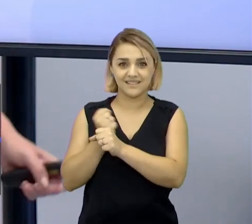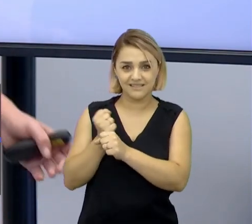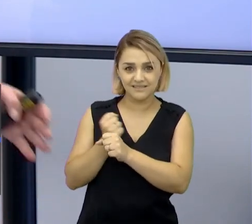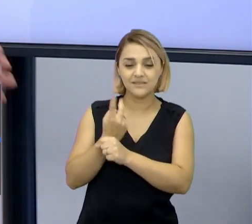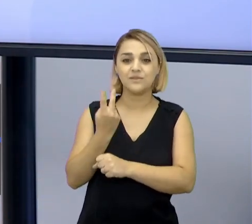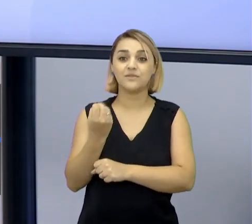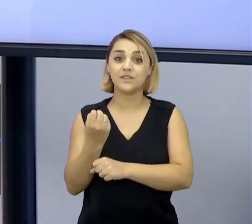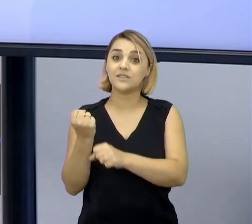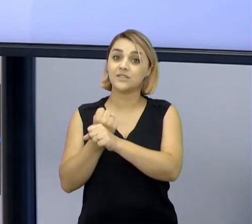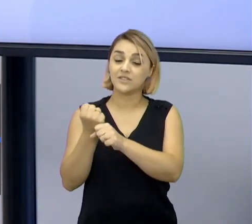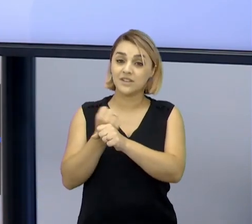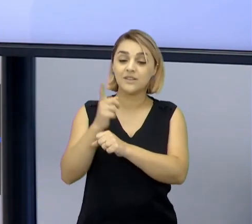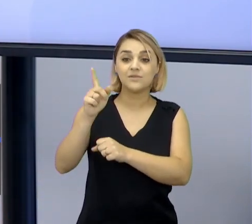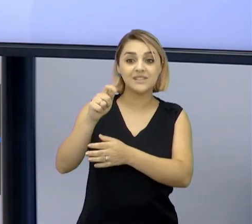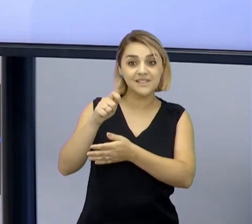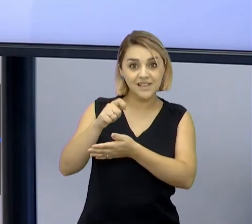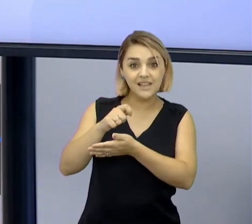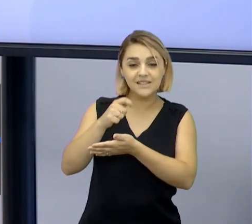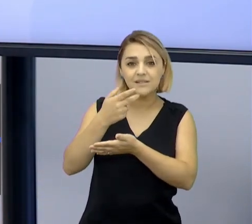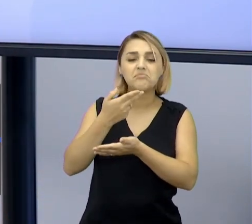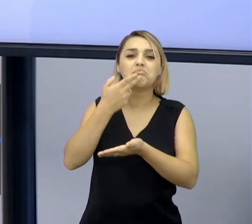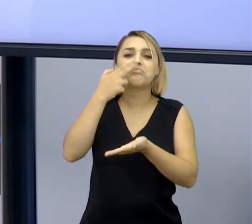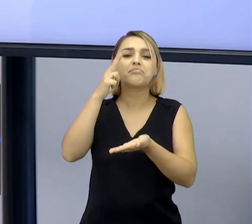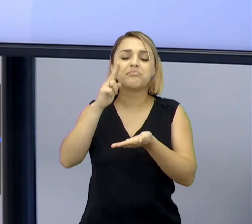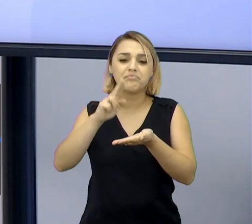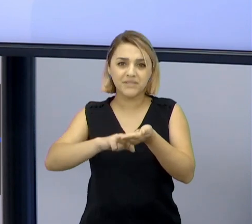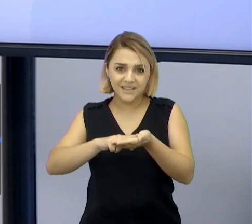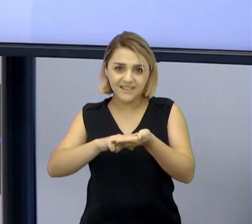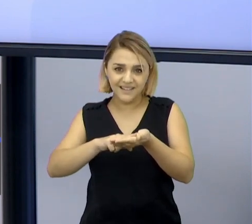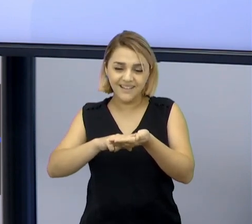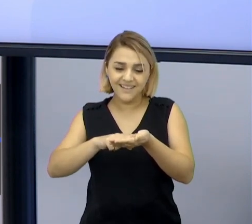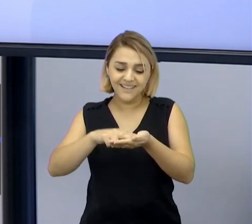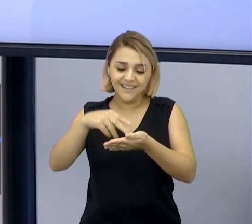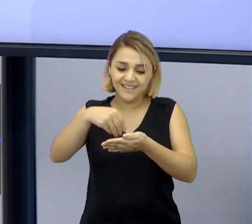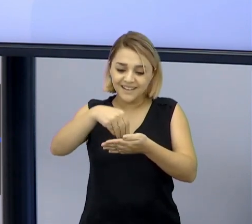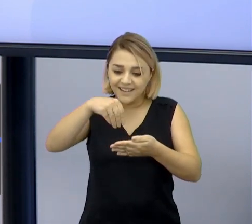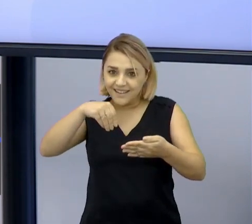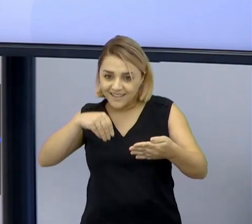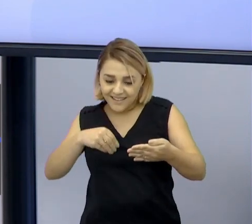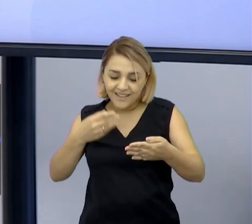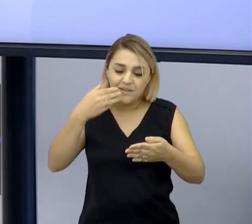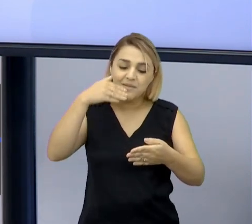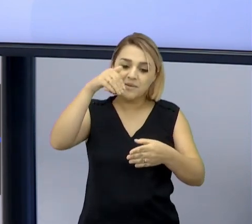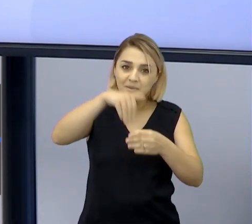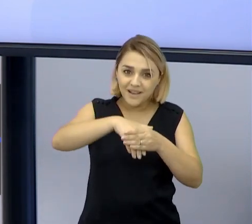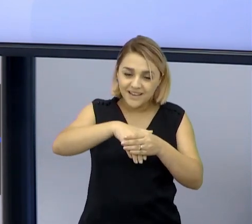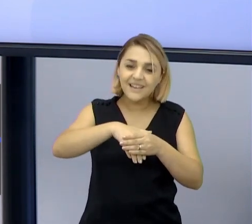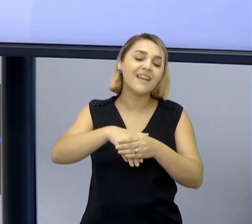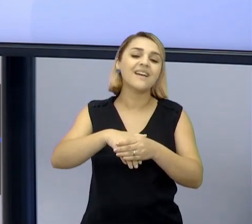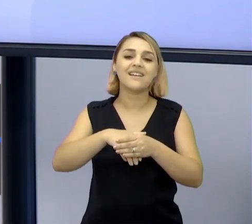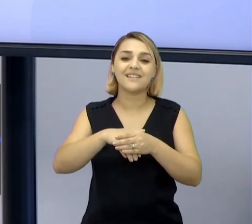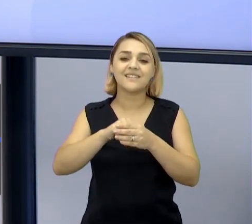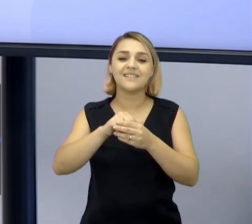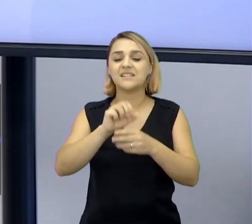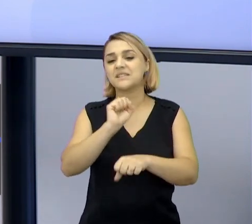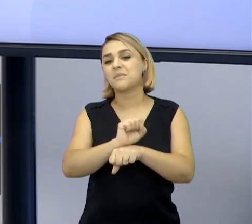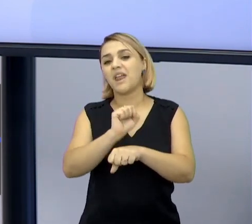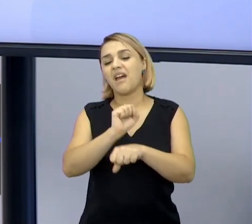escrever, lacrar esse envelope e guardar. A gente só vai abrir daqui 6 meses. Quando lá